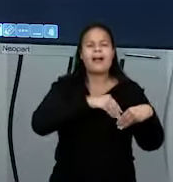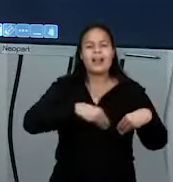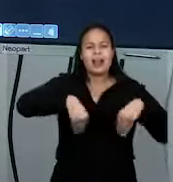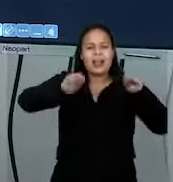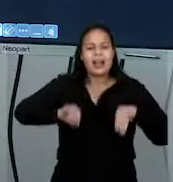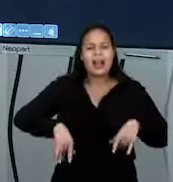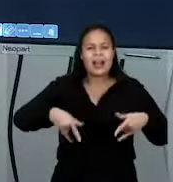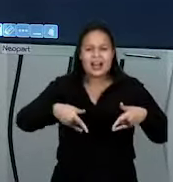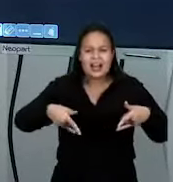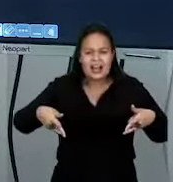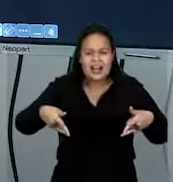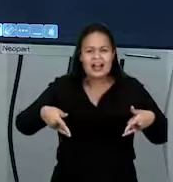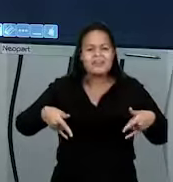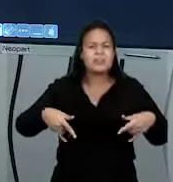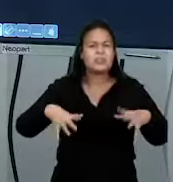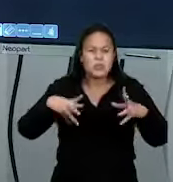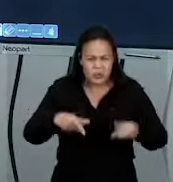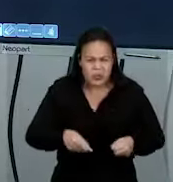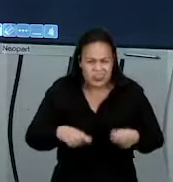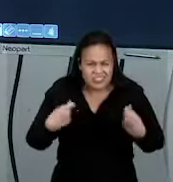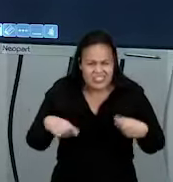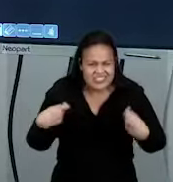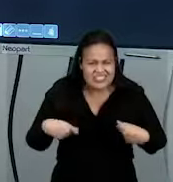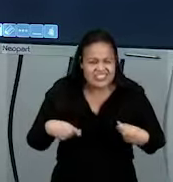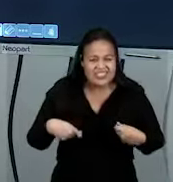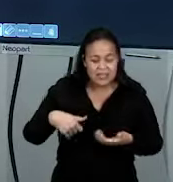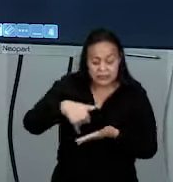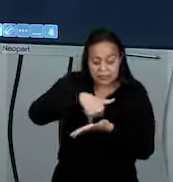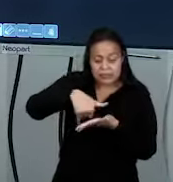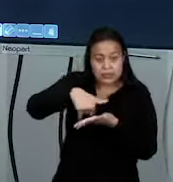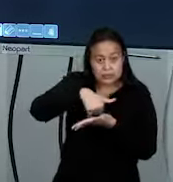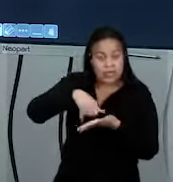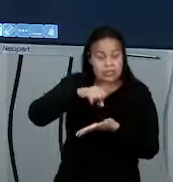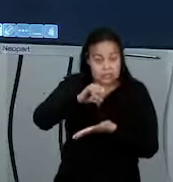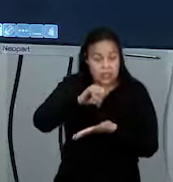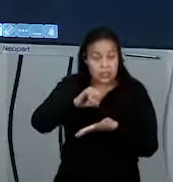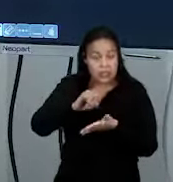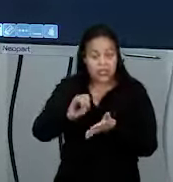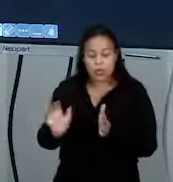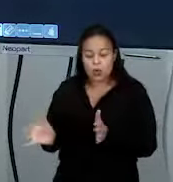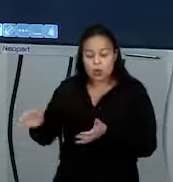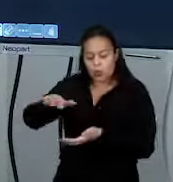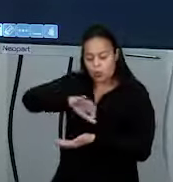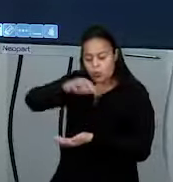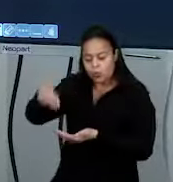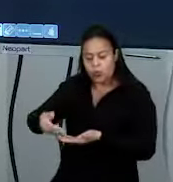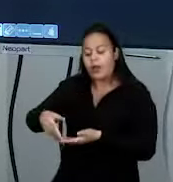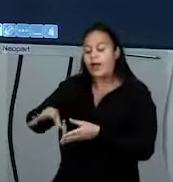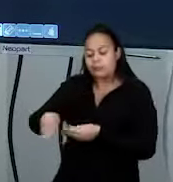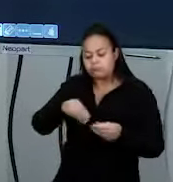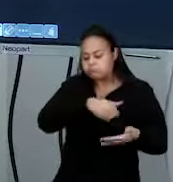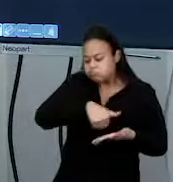de malha que você vai ficar dentro de casa? E quando for passar roupas, junte uma quantidade maior.